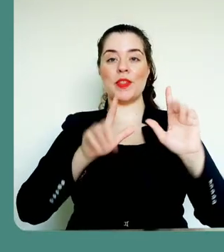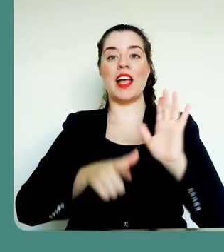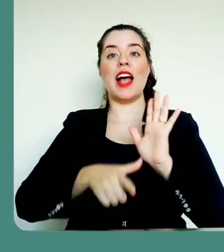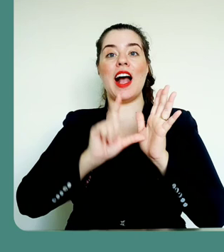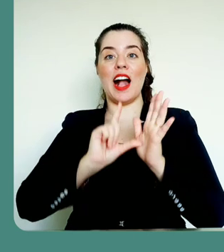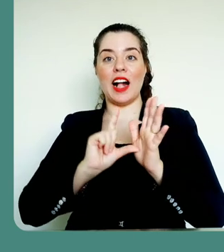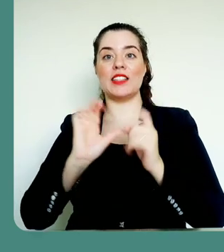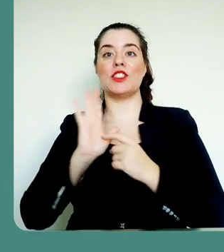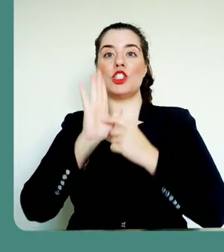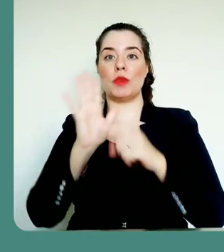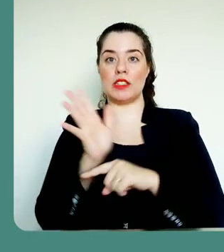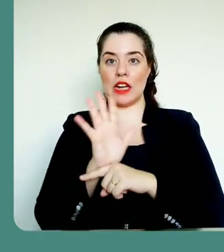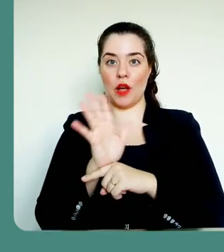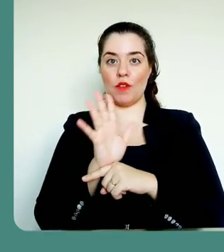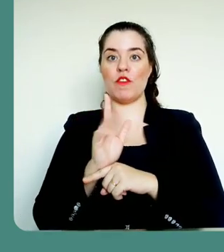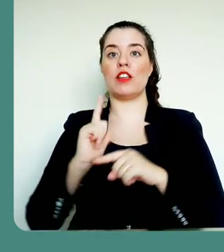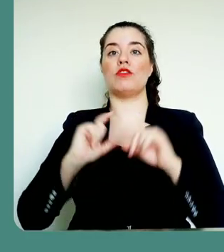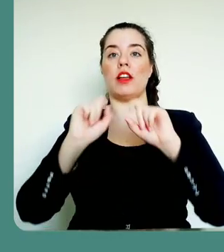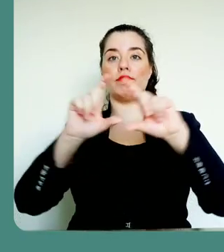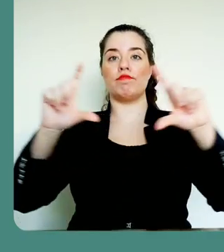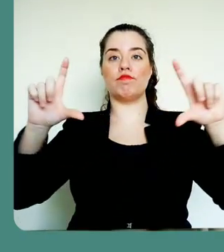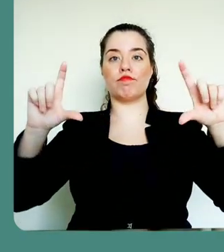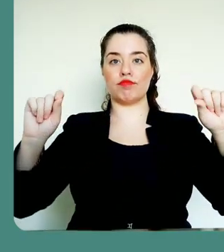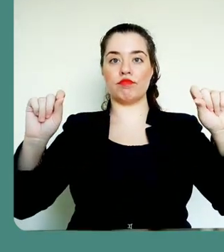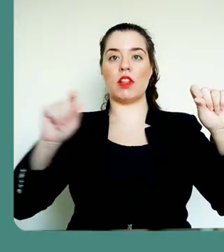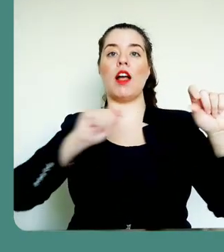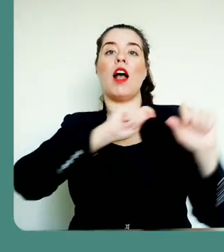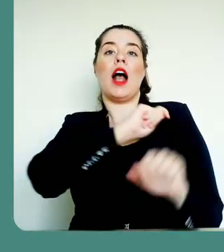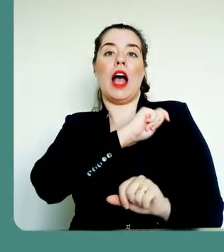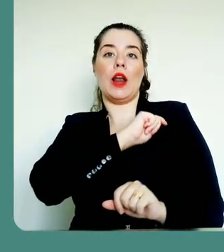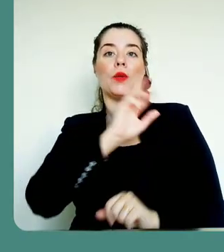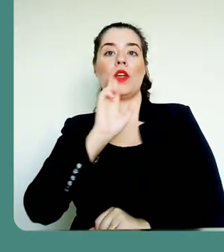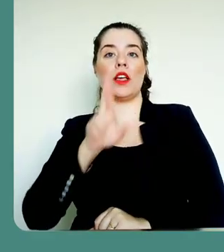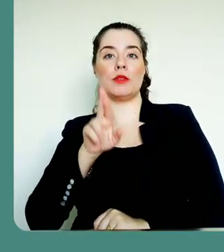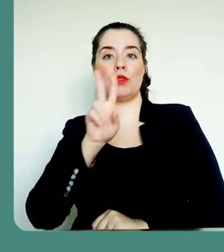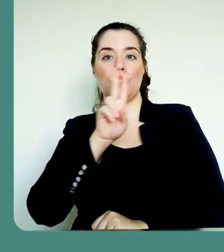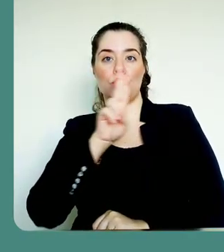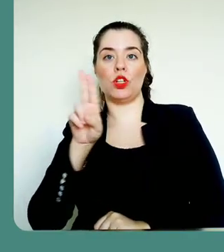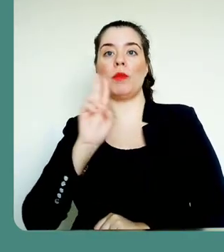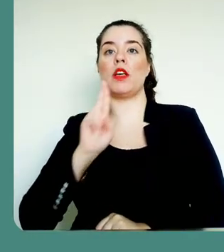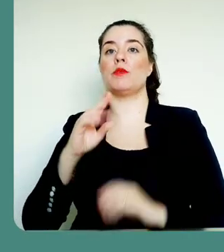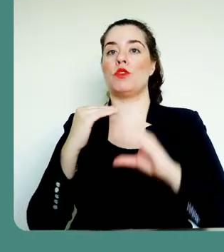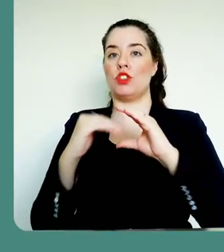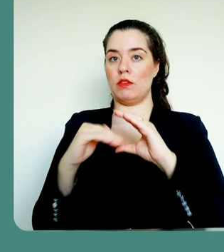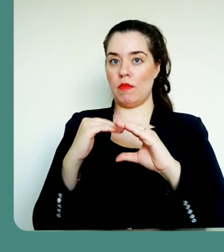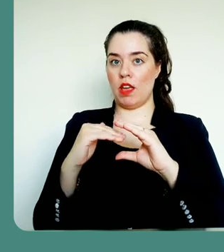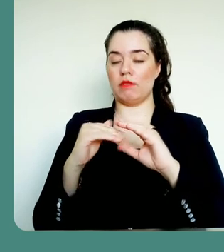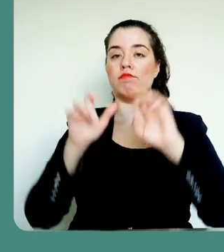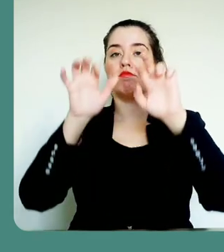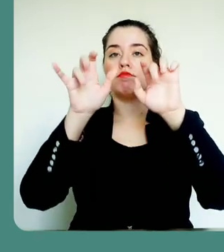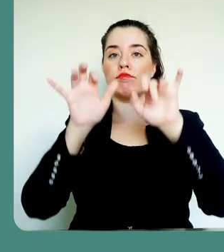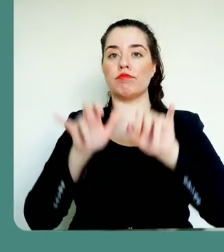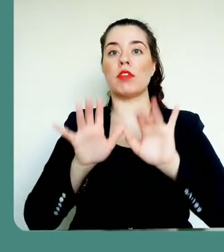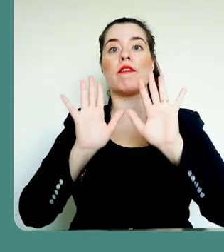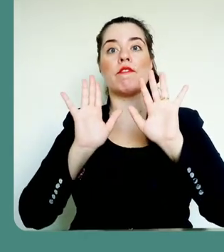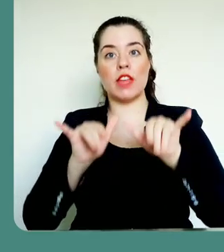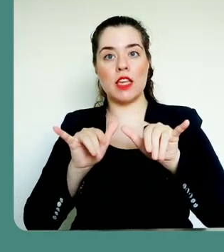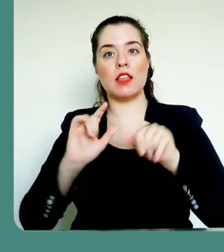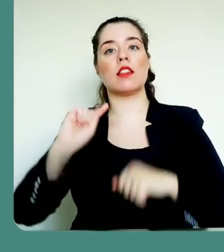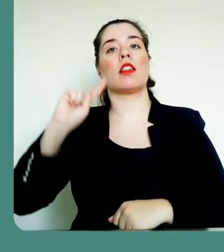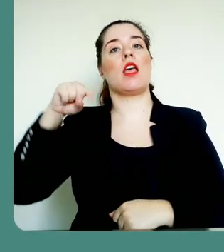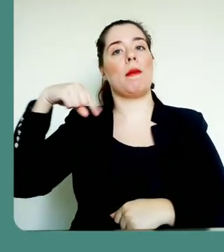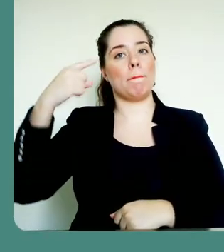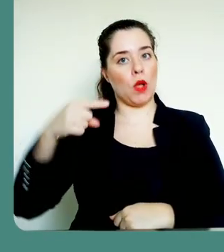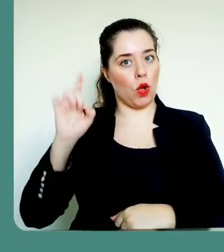Antes então de iniciar o vídeo, vai aparecer uma caixa de diálogo para o aluno preencher com o seu nome e seu e-mail. E só depois do